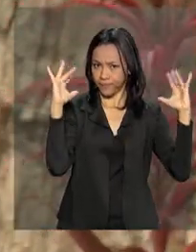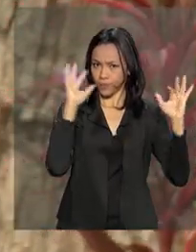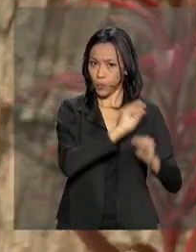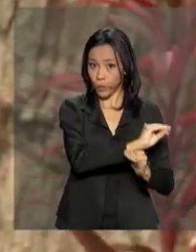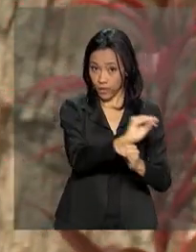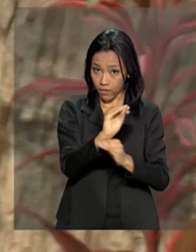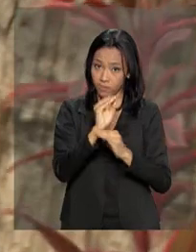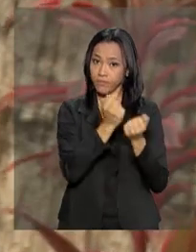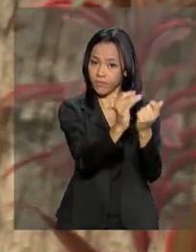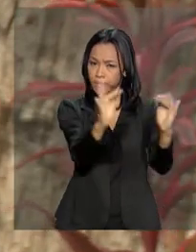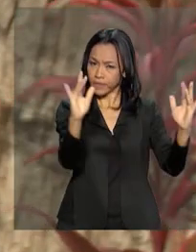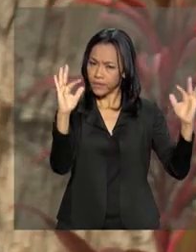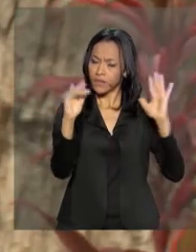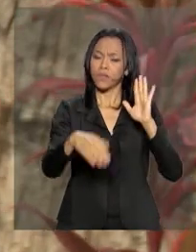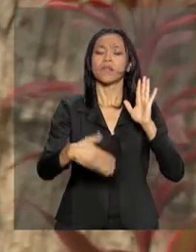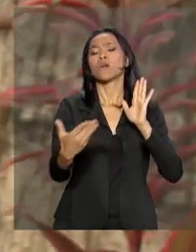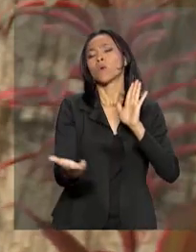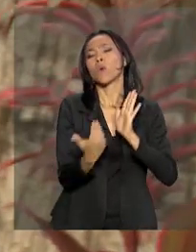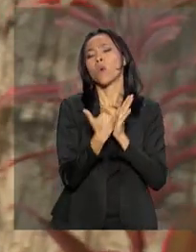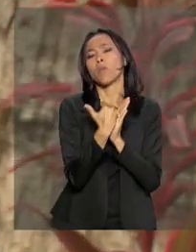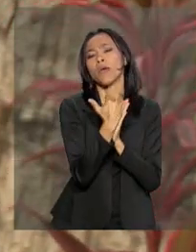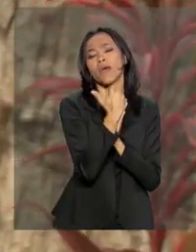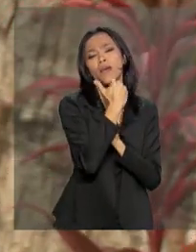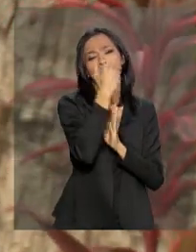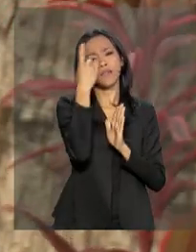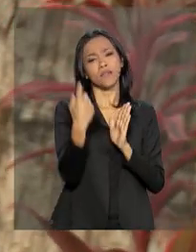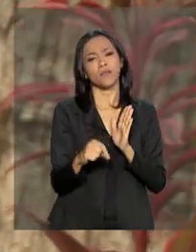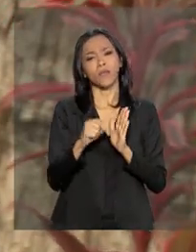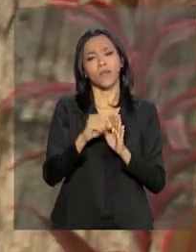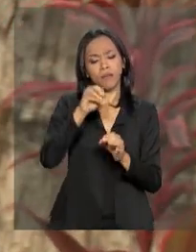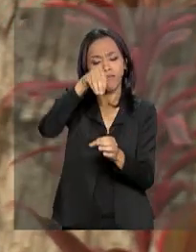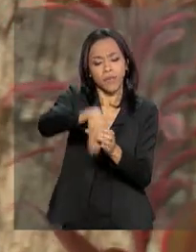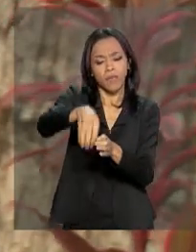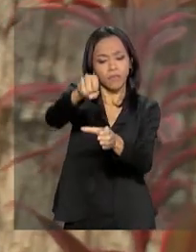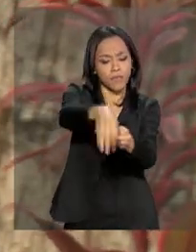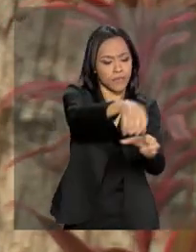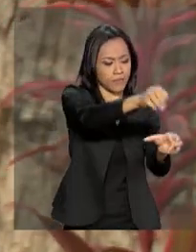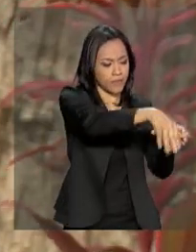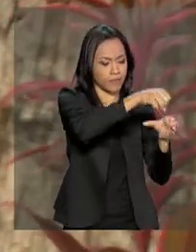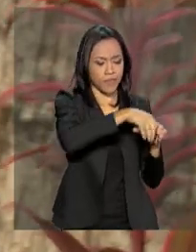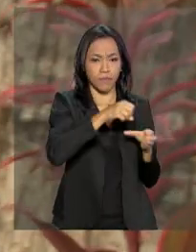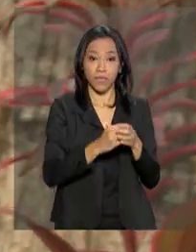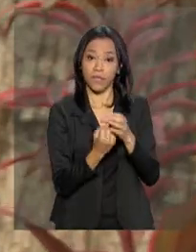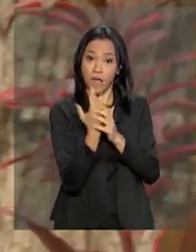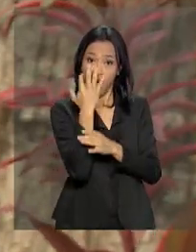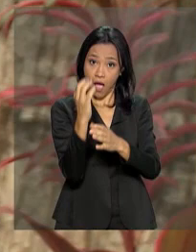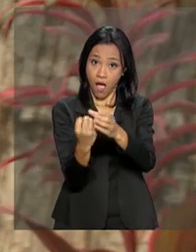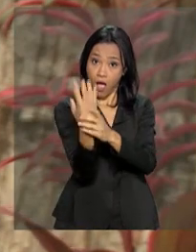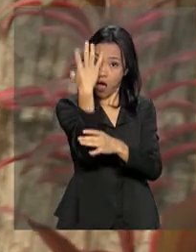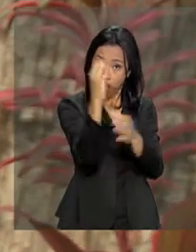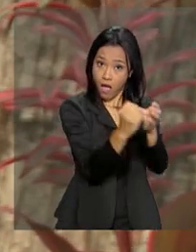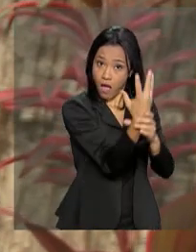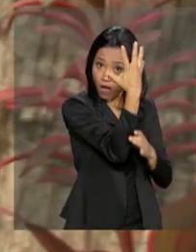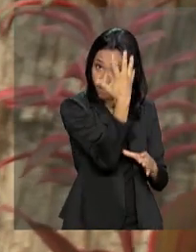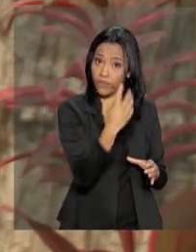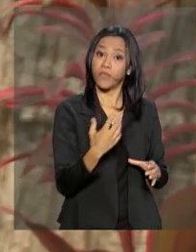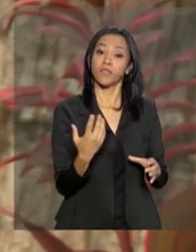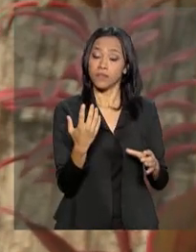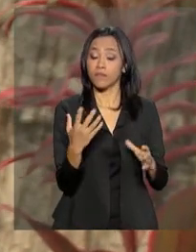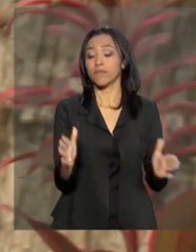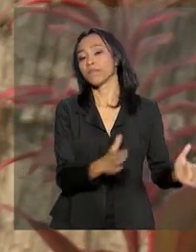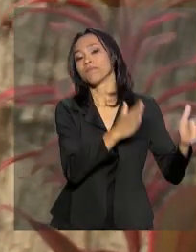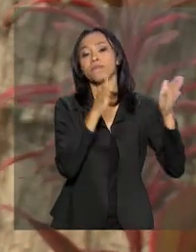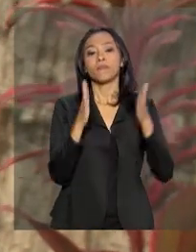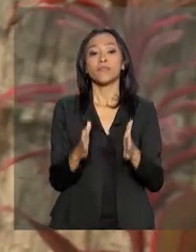vão desde o programa de restauração florestal, de reflorestamento, que também são divididos entre compensatórios e